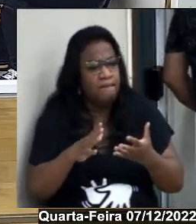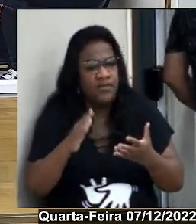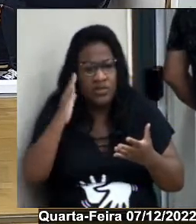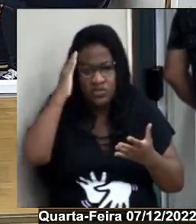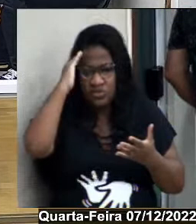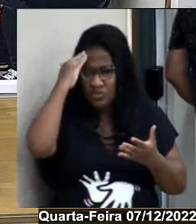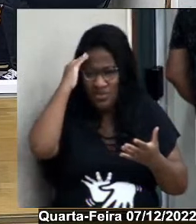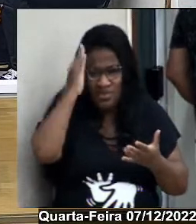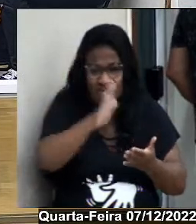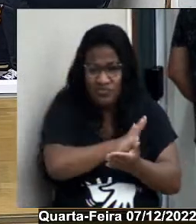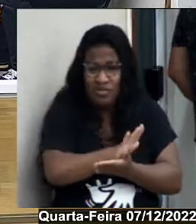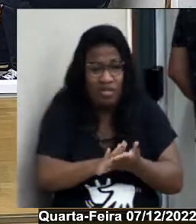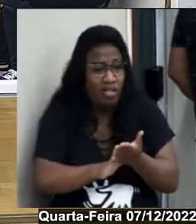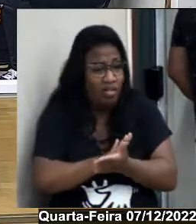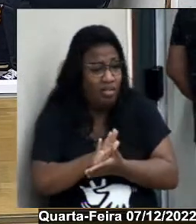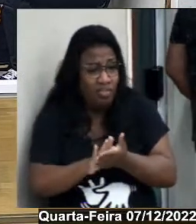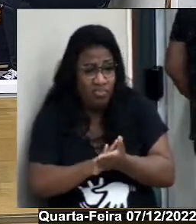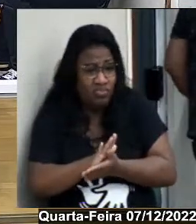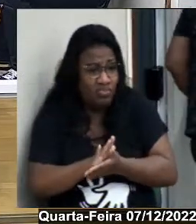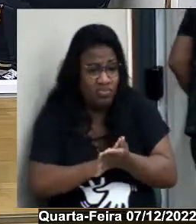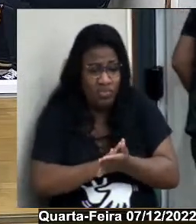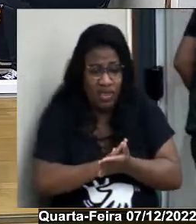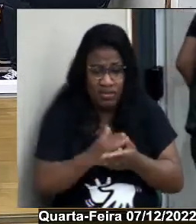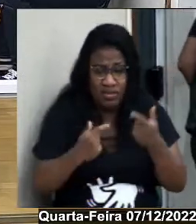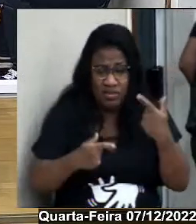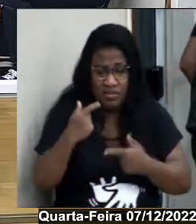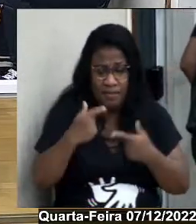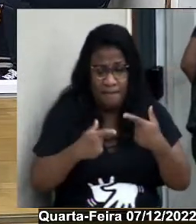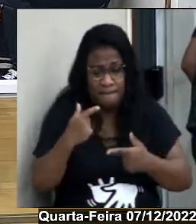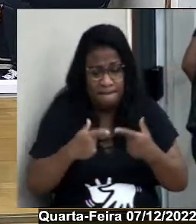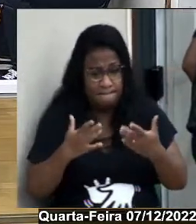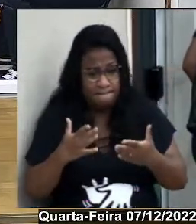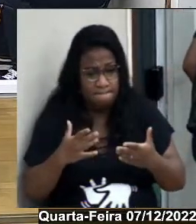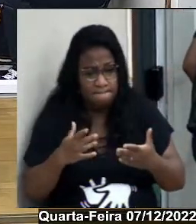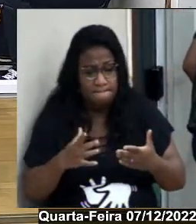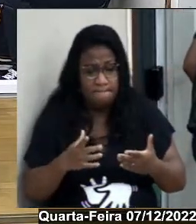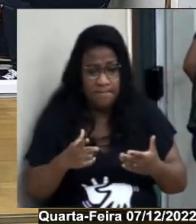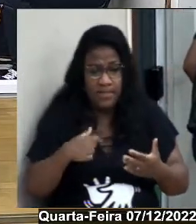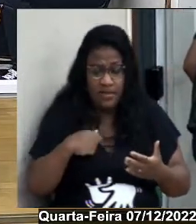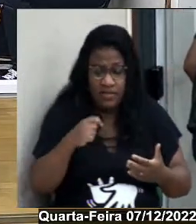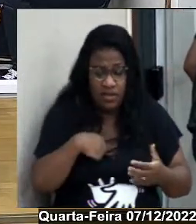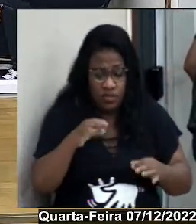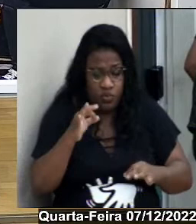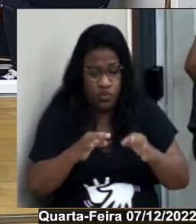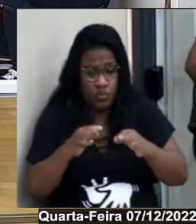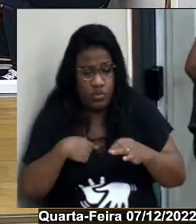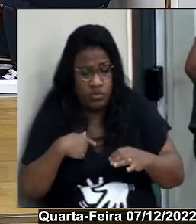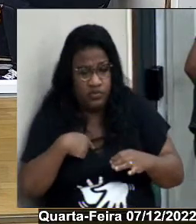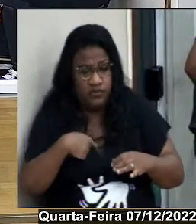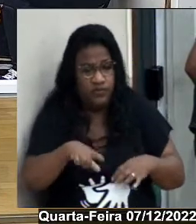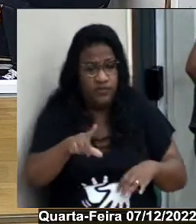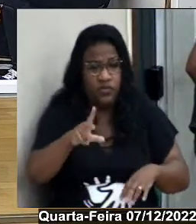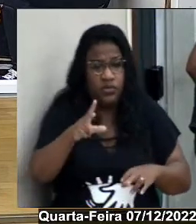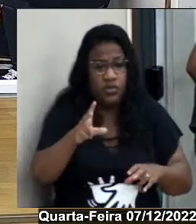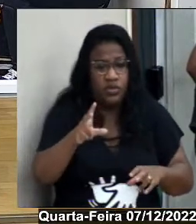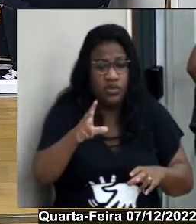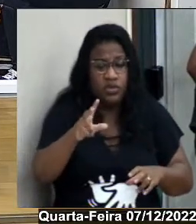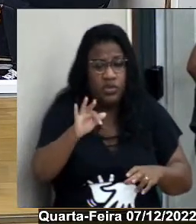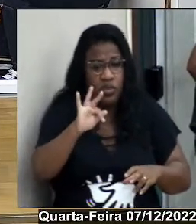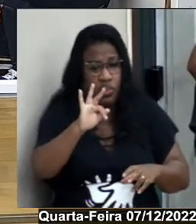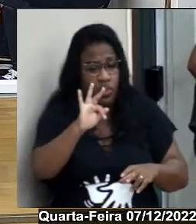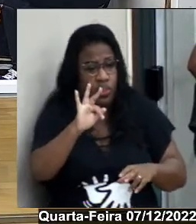o senhor não entende bulhufas da previdência da nossa cidade. Teve uma audiência pública que só eu, como vereador, estava